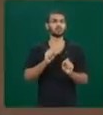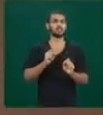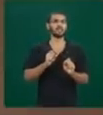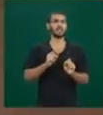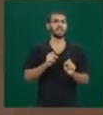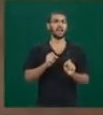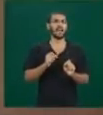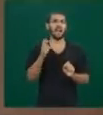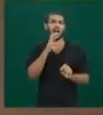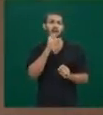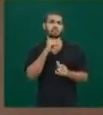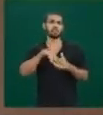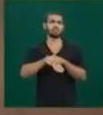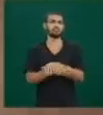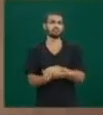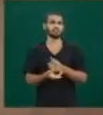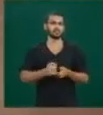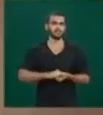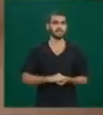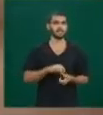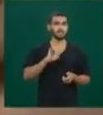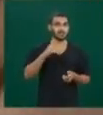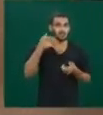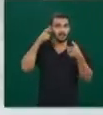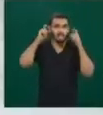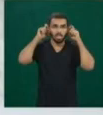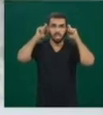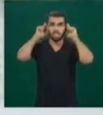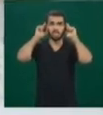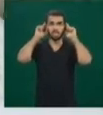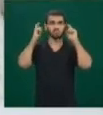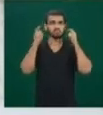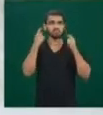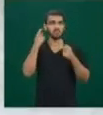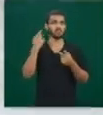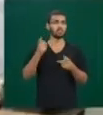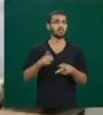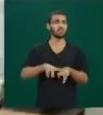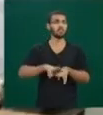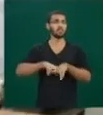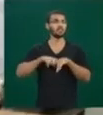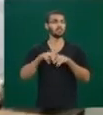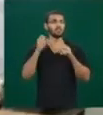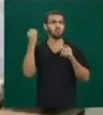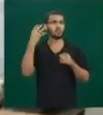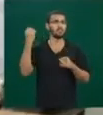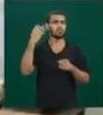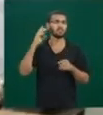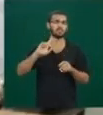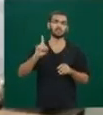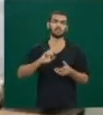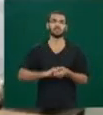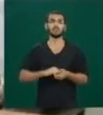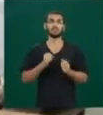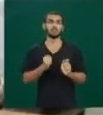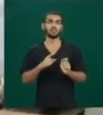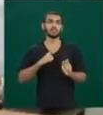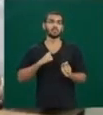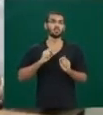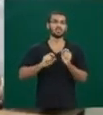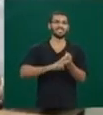rápida. Mas os ouvidos não são os únicos prejudicados com o alto volume dos fones. Além de zumbido e perda auditiva, ela também pode desenvolver